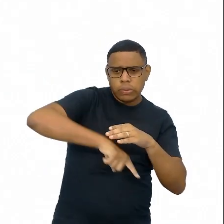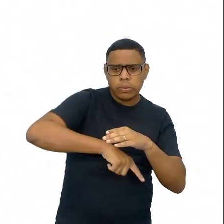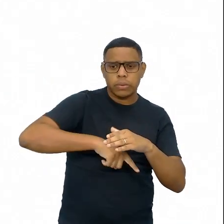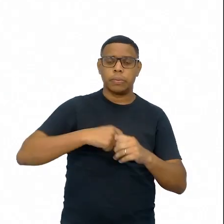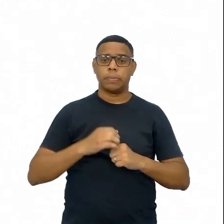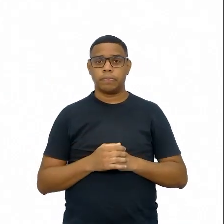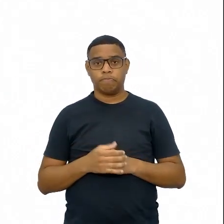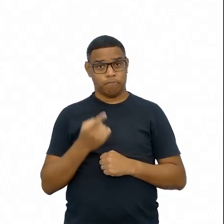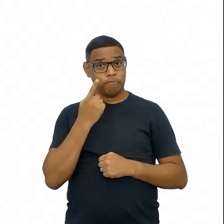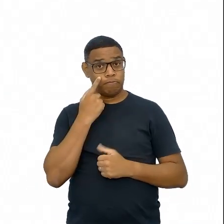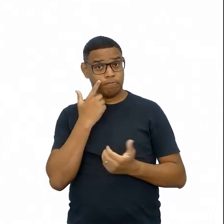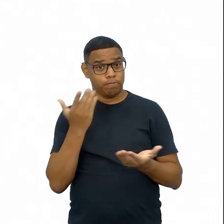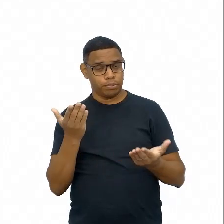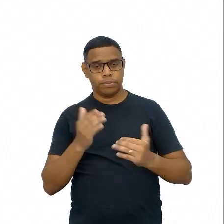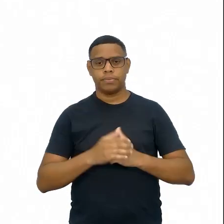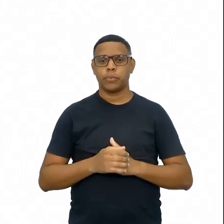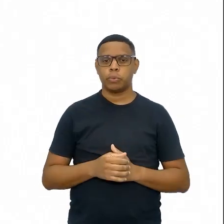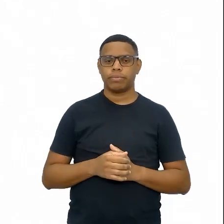Então, vamos lá?